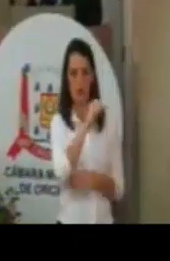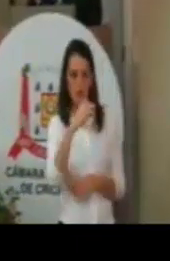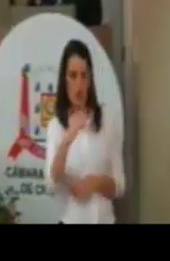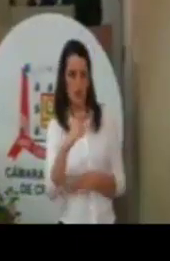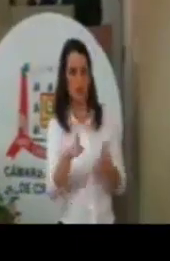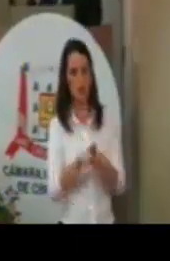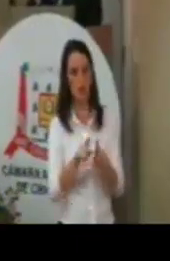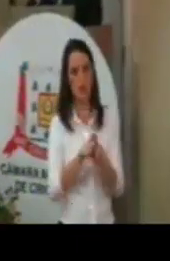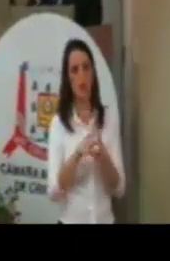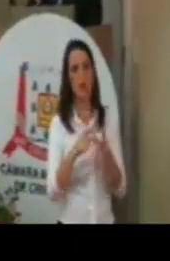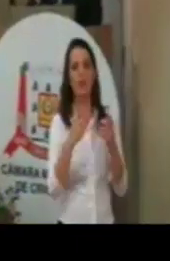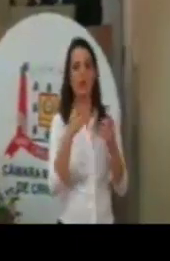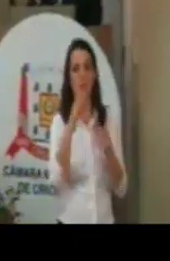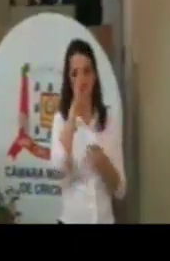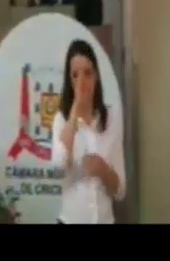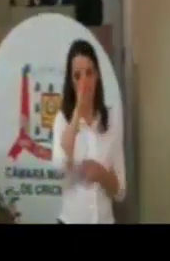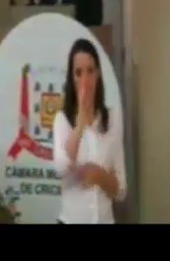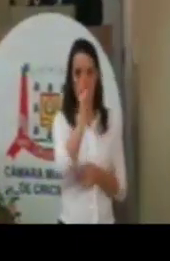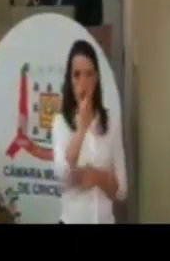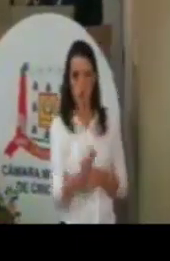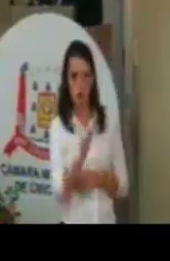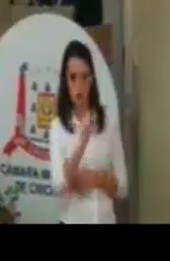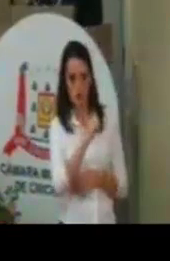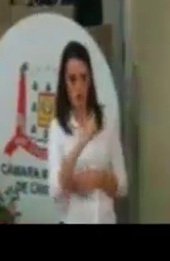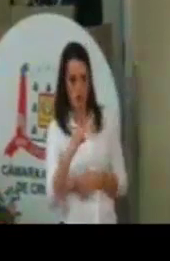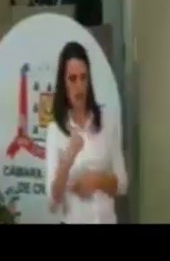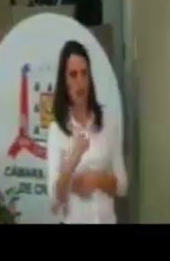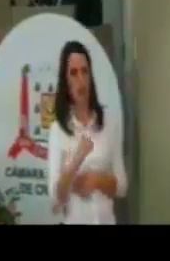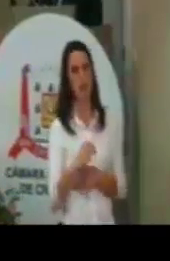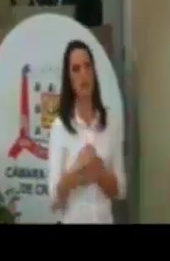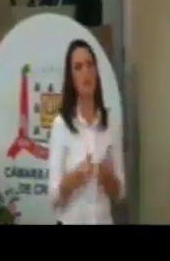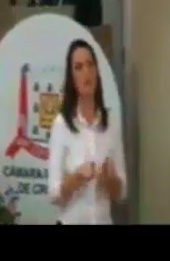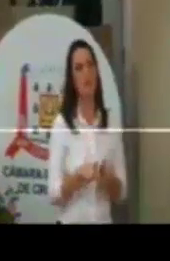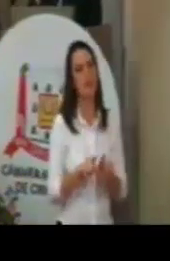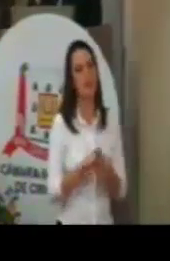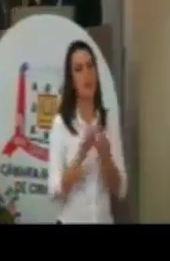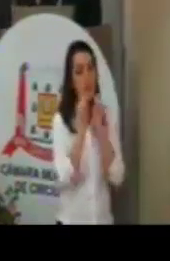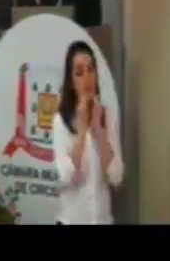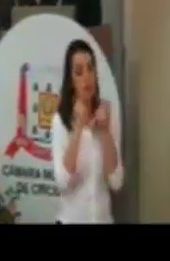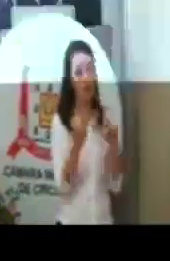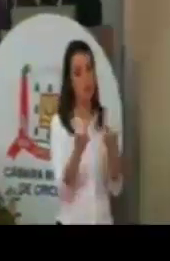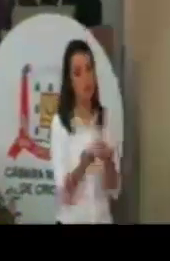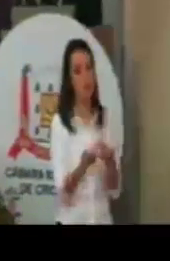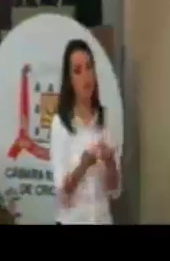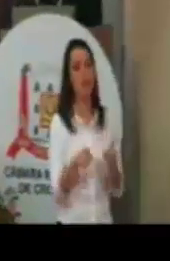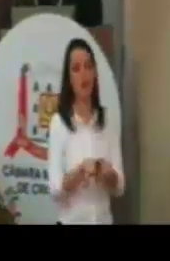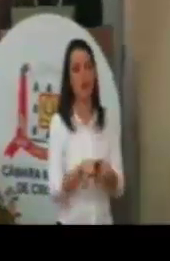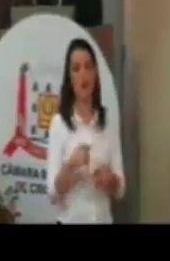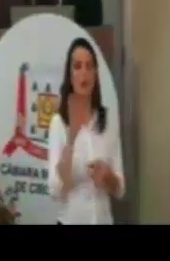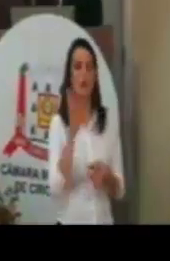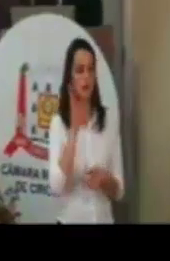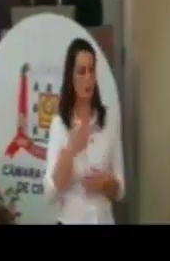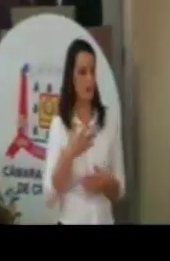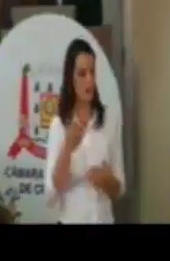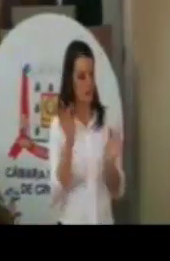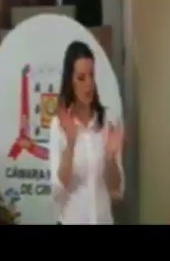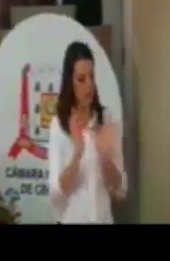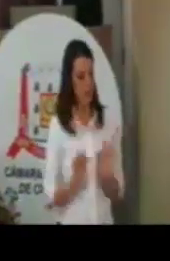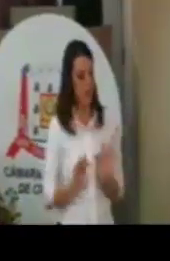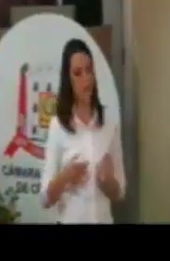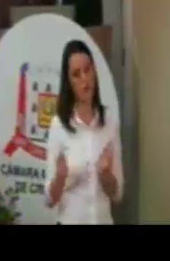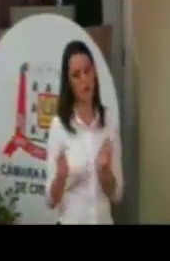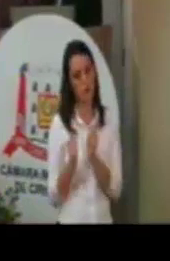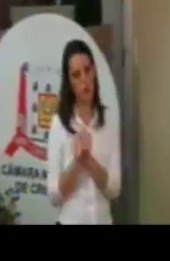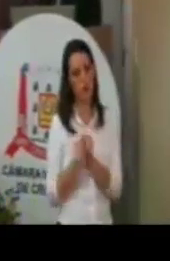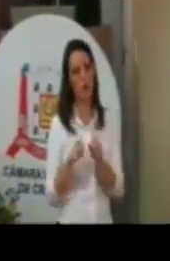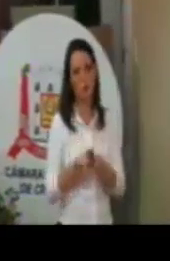mas sobretudo da região sul de Santa Catarina, na Assembleia Legislativa. É uma alegria estar aqui nesse evento ao seu lado. Em